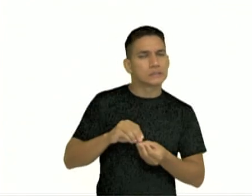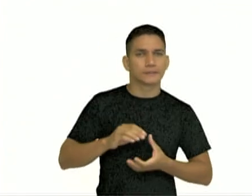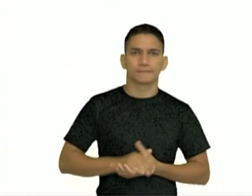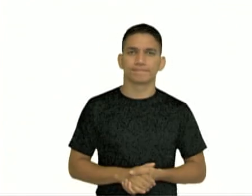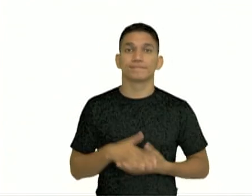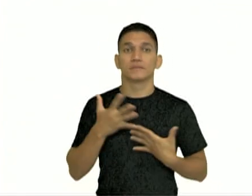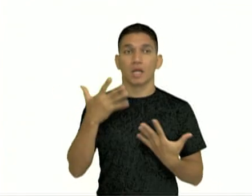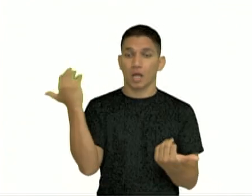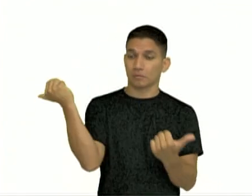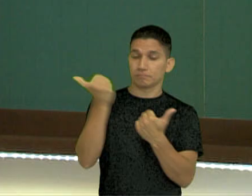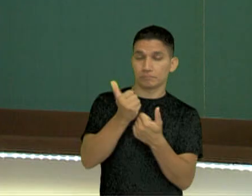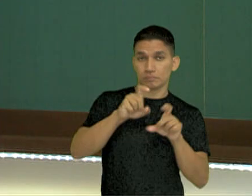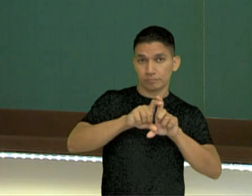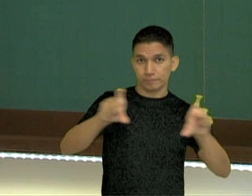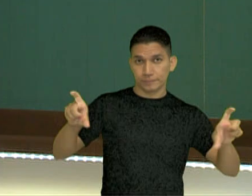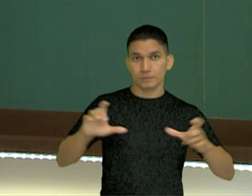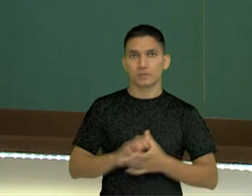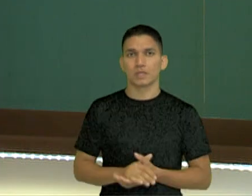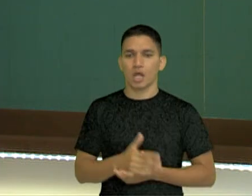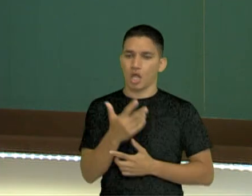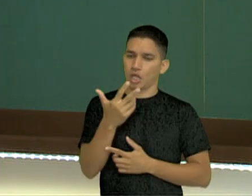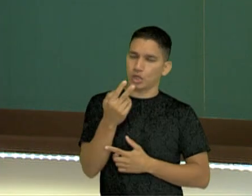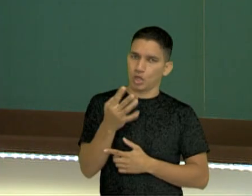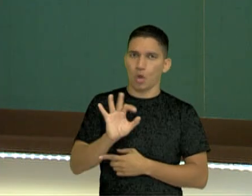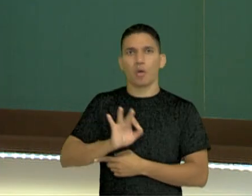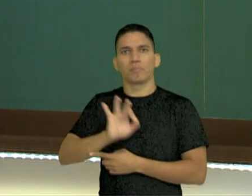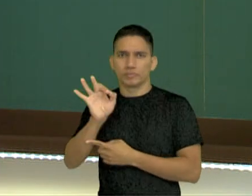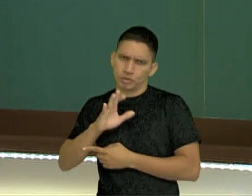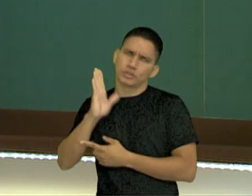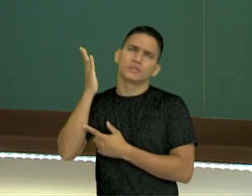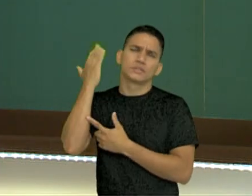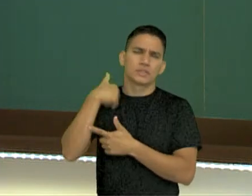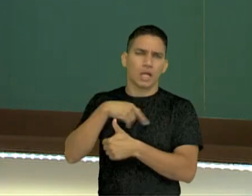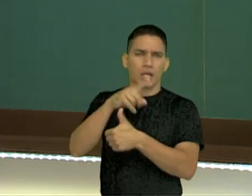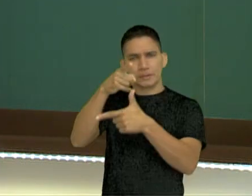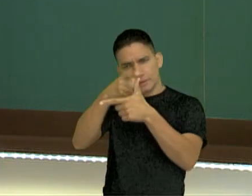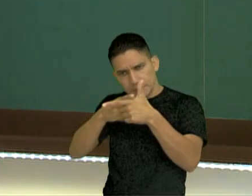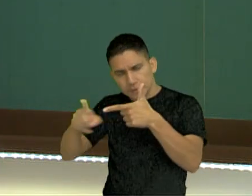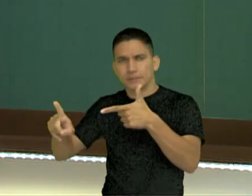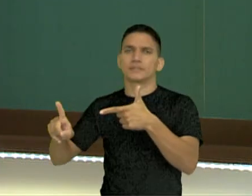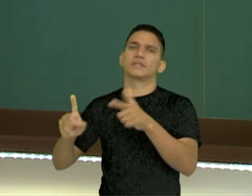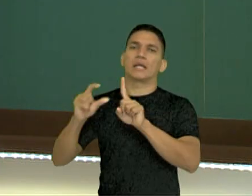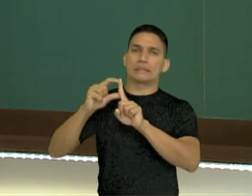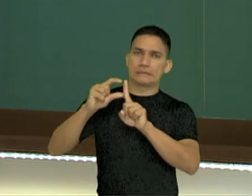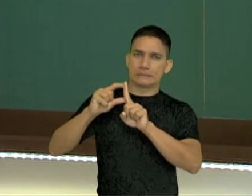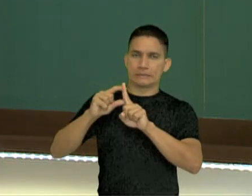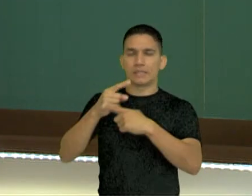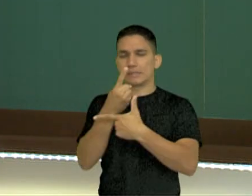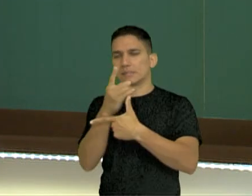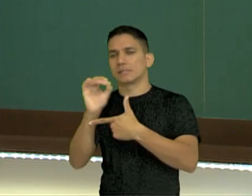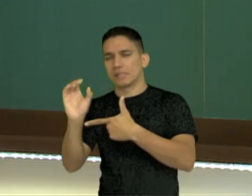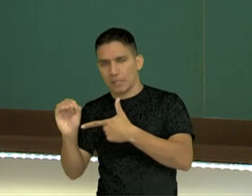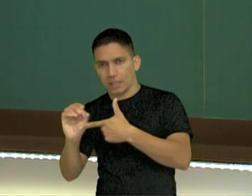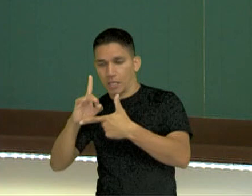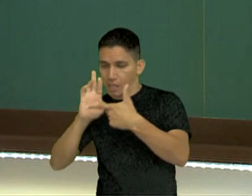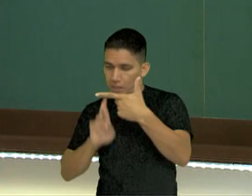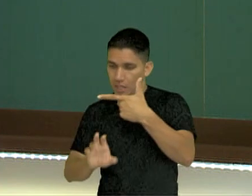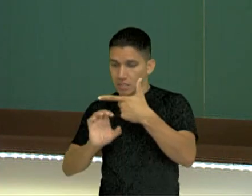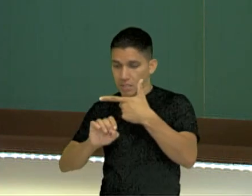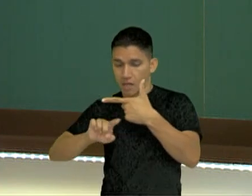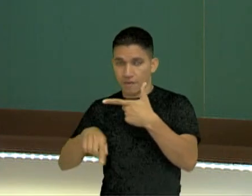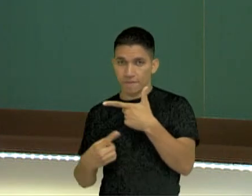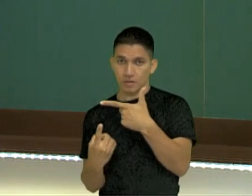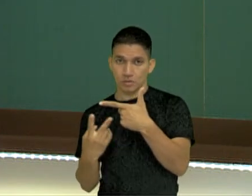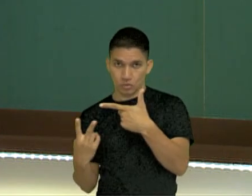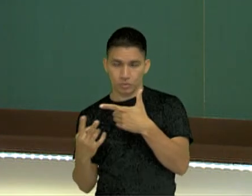Então, aplicando na forma 12%, a gente já conhece, tem que transformar em decimal, dividindo por 100, dá